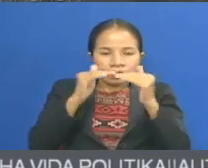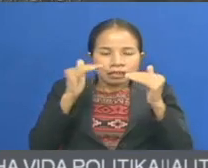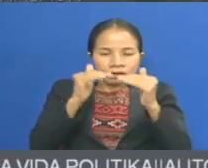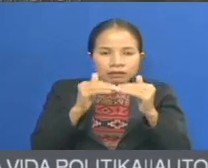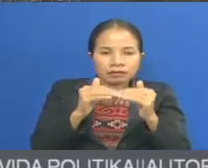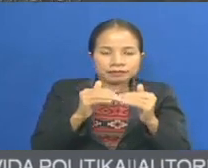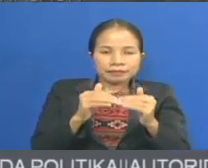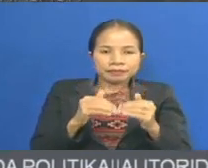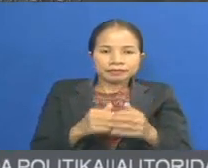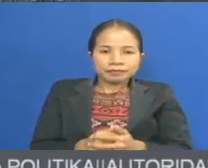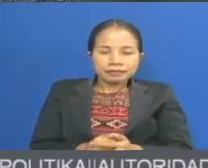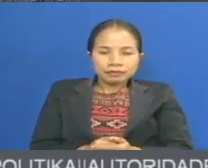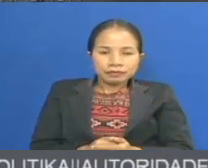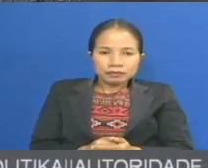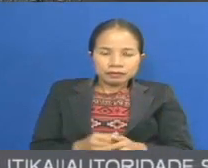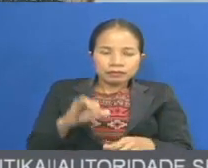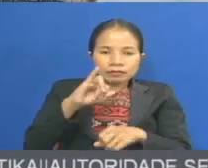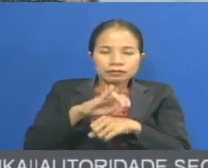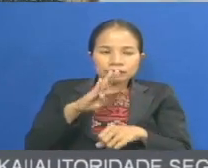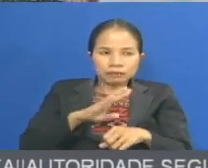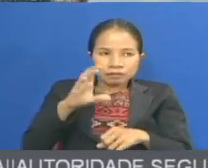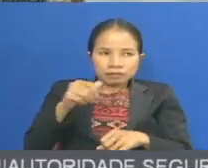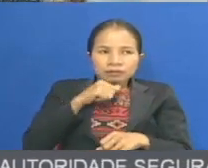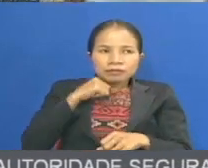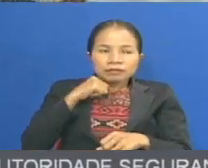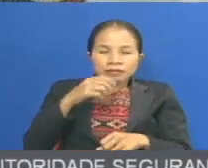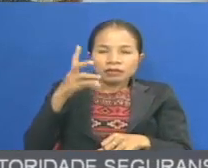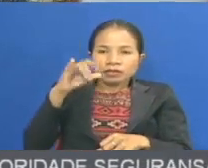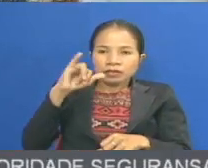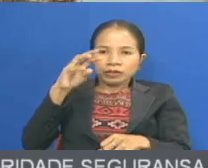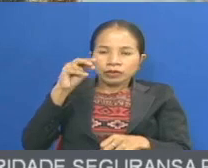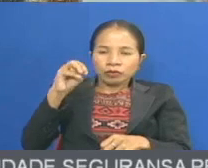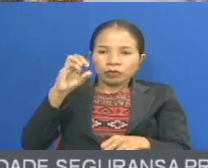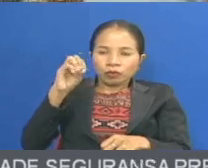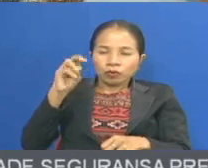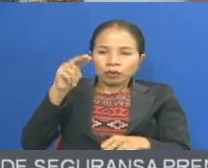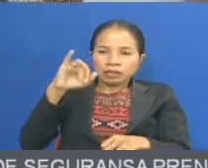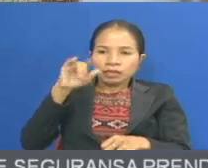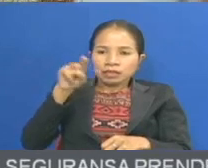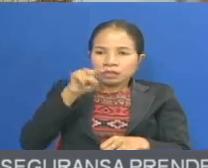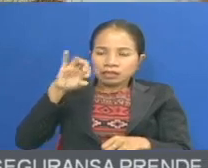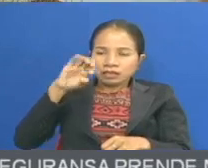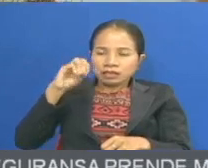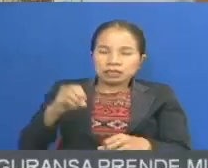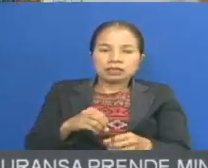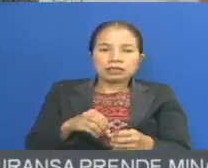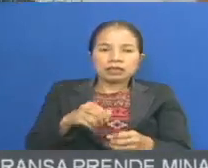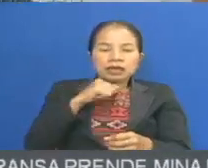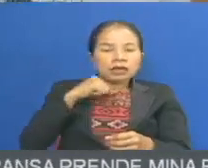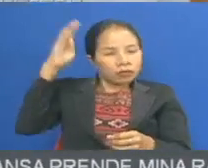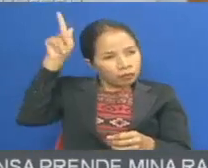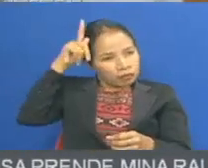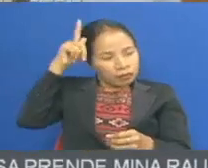imprensa vice-chanceler diocese Bocau, Padre Dionísio Soares informa. Santo Padre, Hiliona secretário